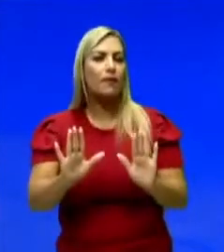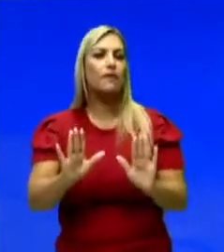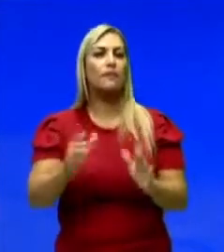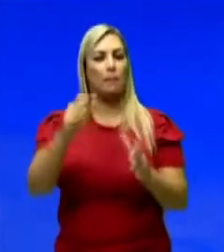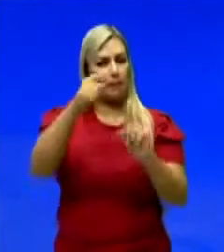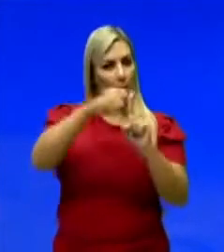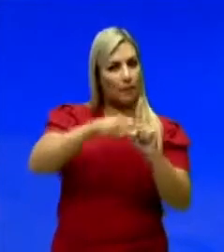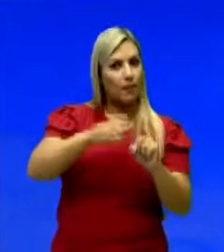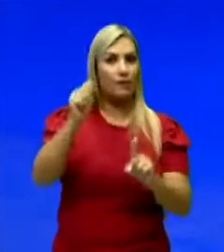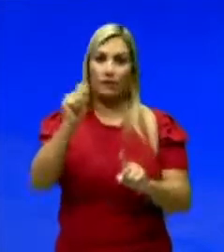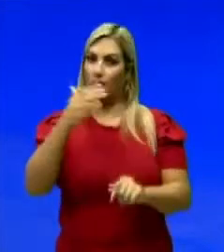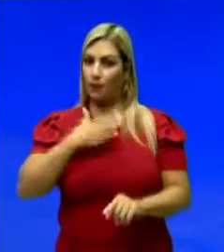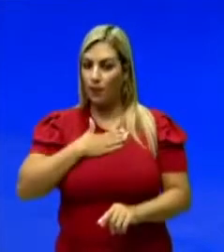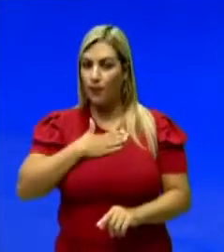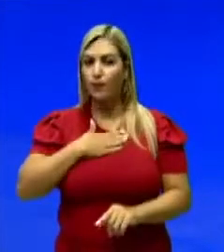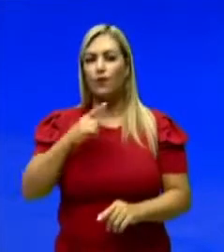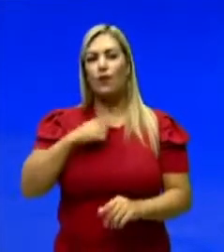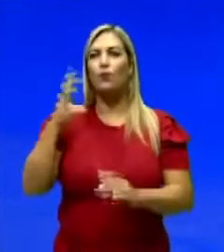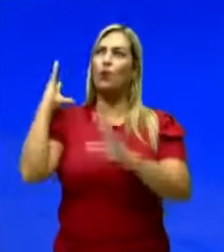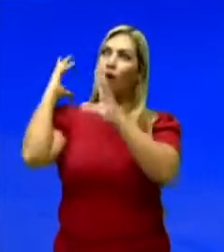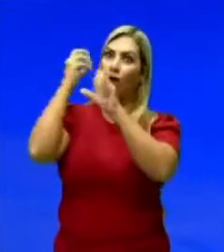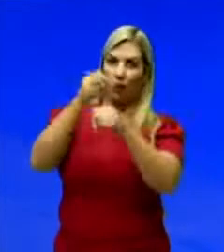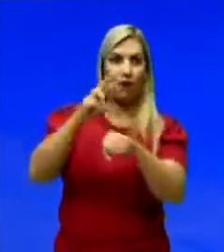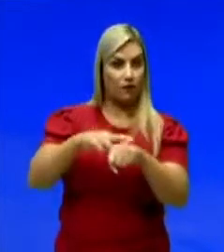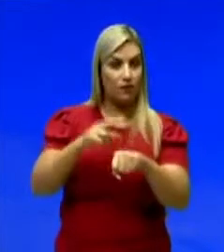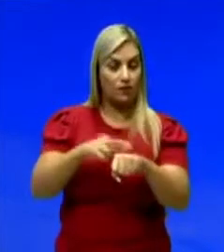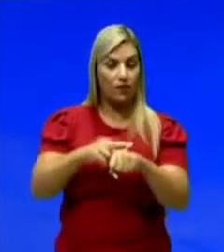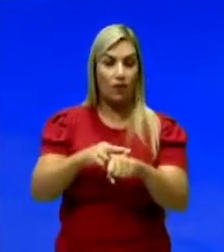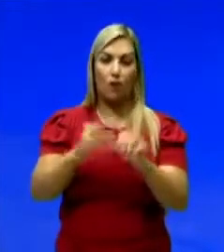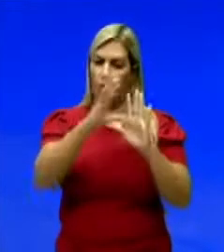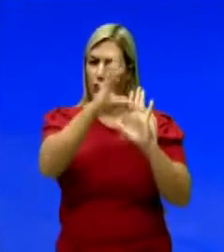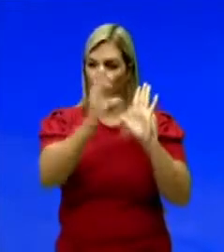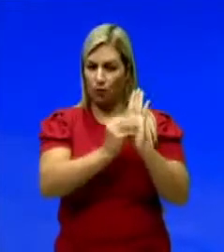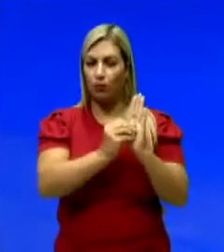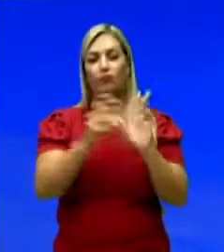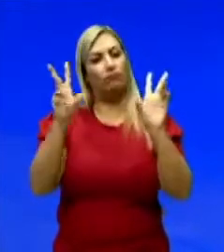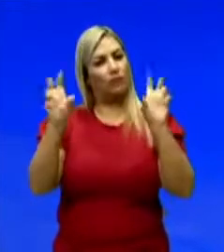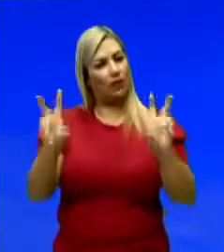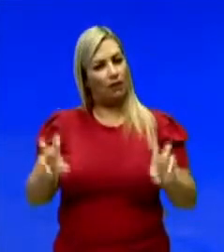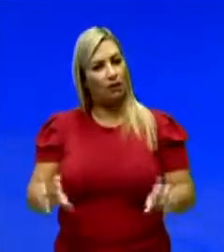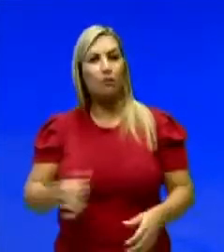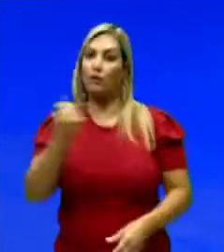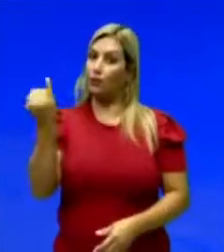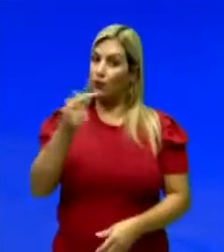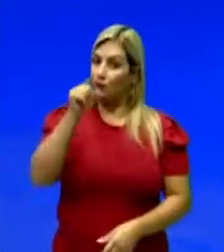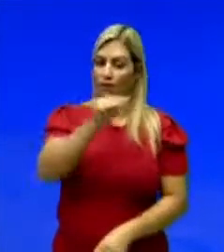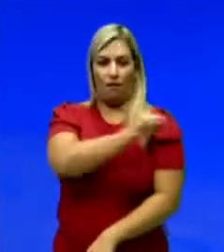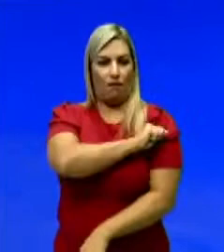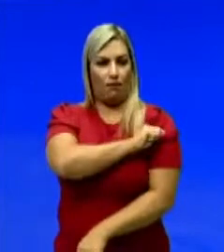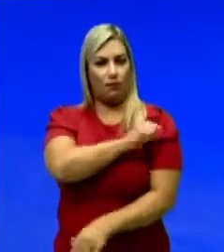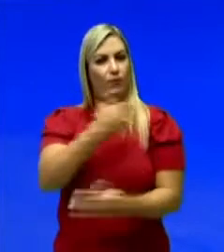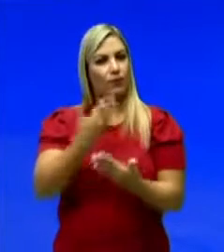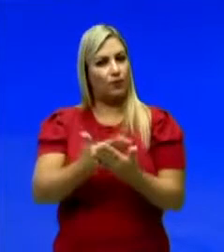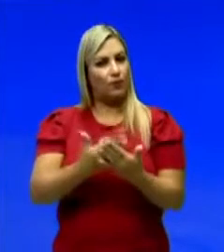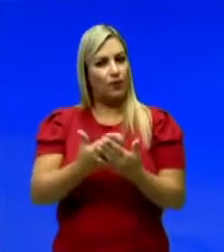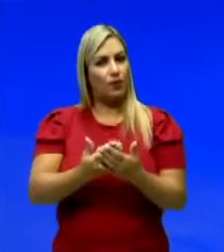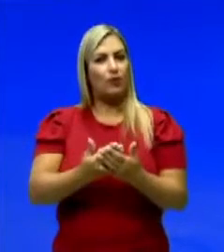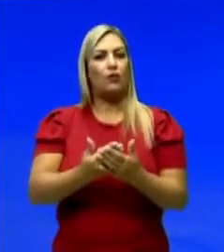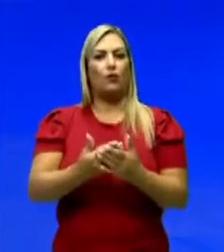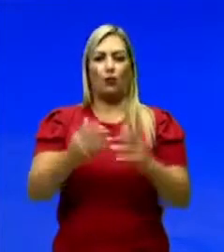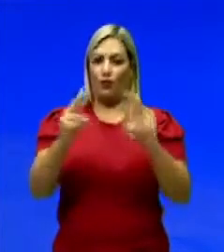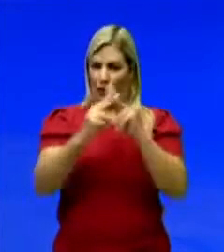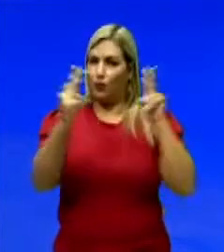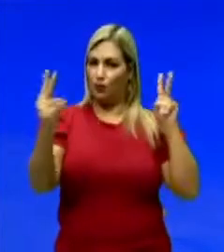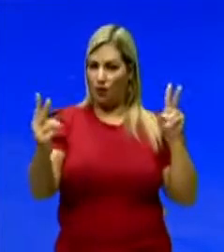rever alguns conteúdos e temas que eu achei importante né para você estudante que tá aí em aulas remotas